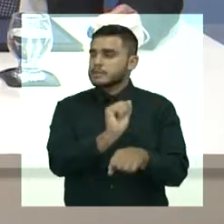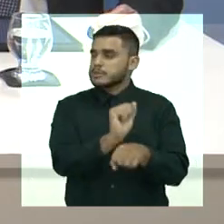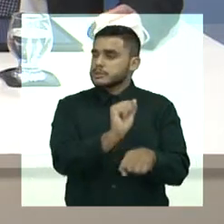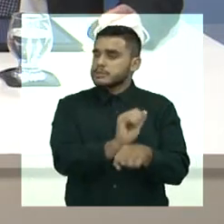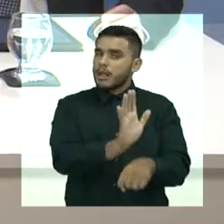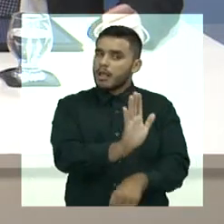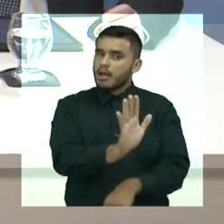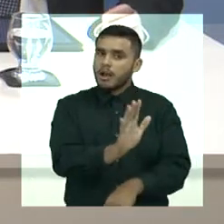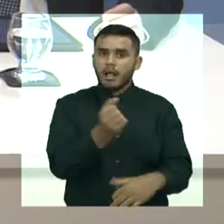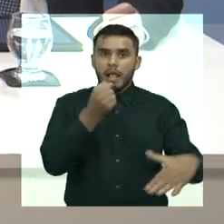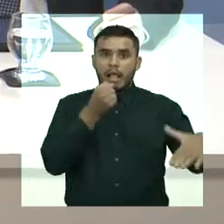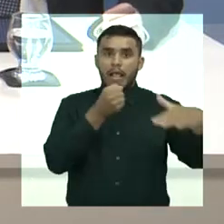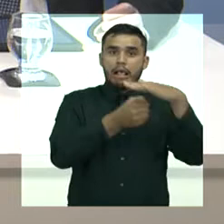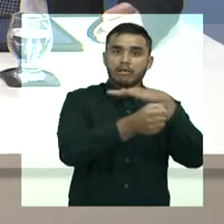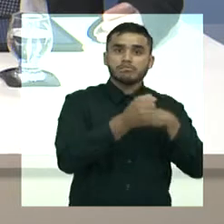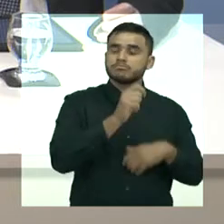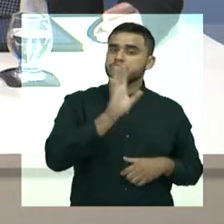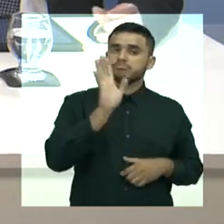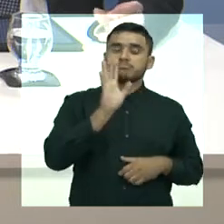uma hora importante